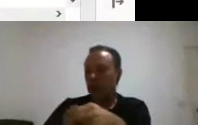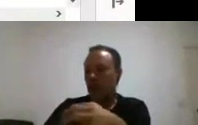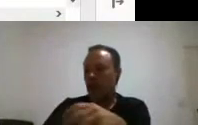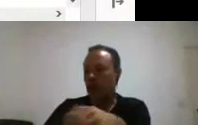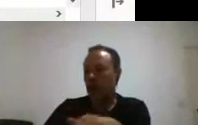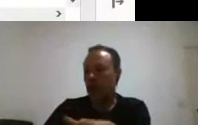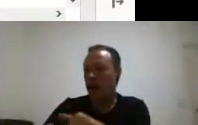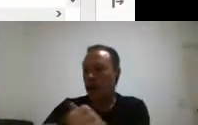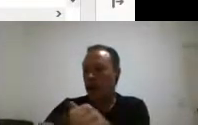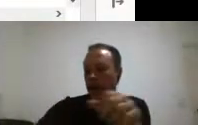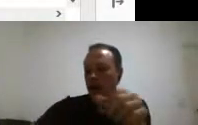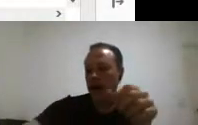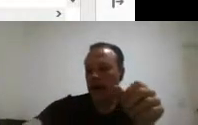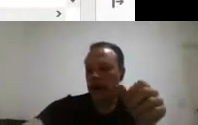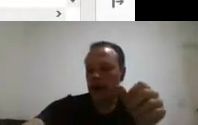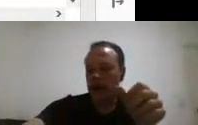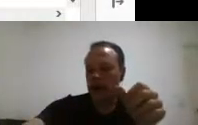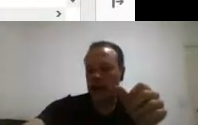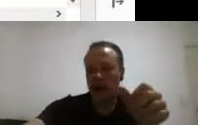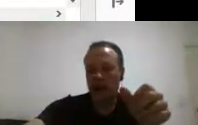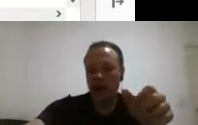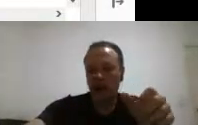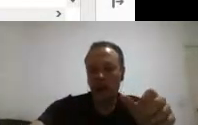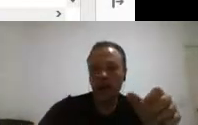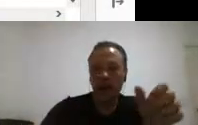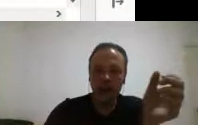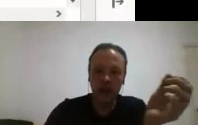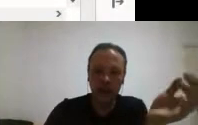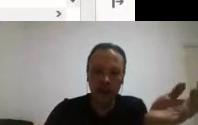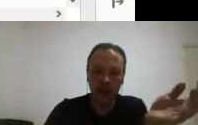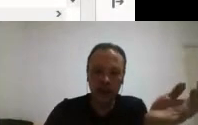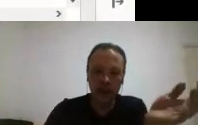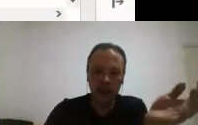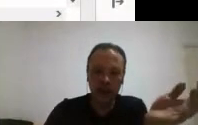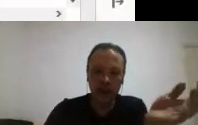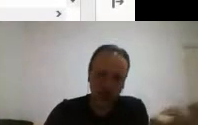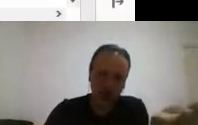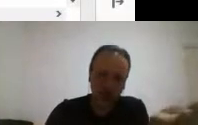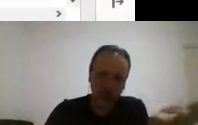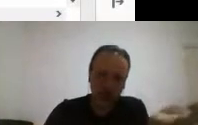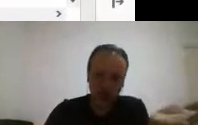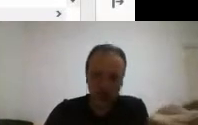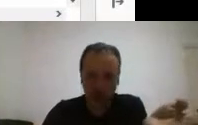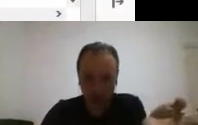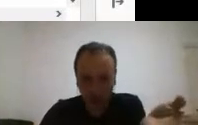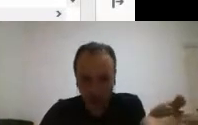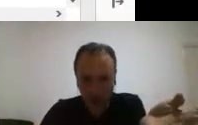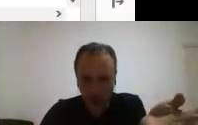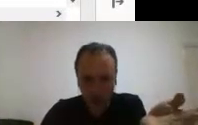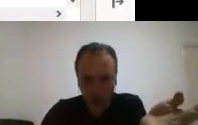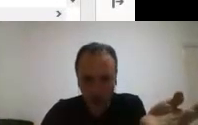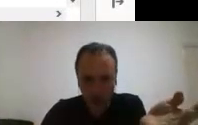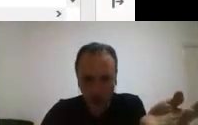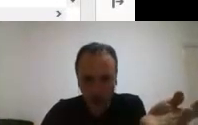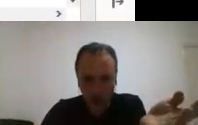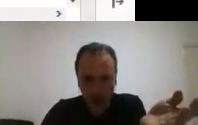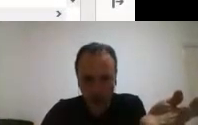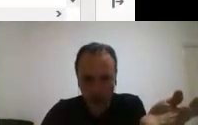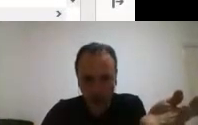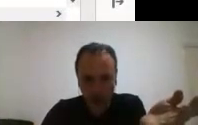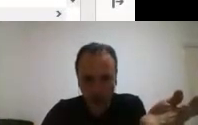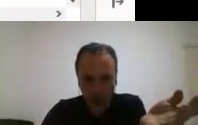Então, olha como que é importante esse primeiro momento de mudança, né, ou de fase de avanço de